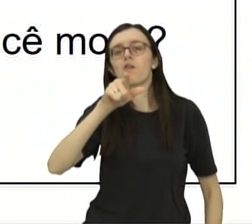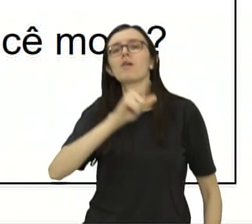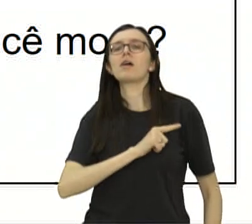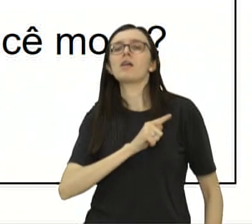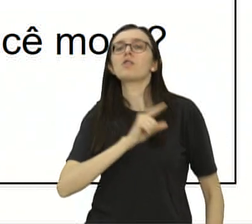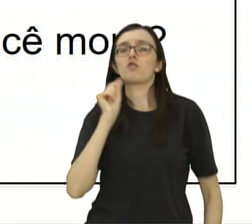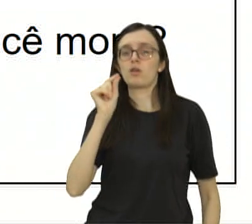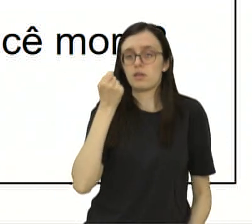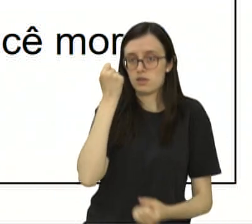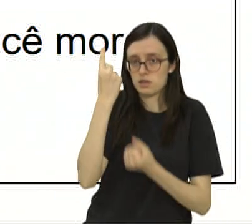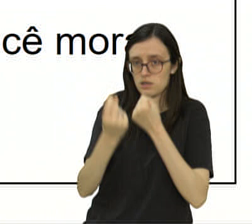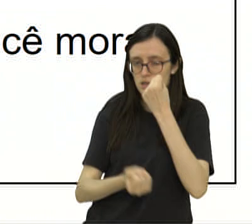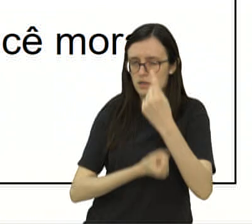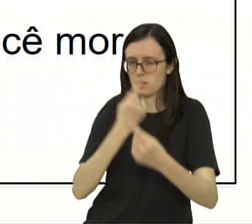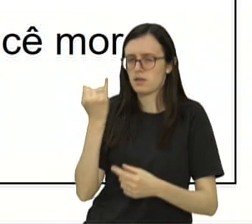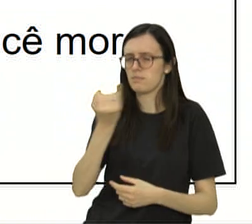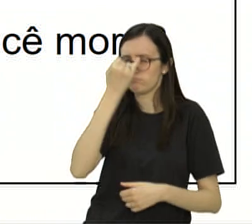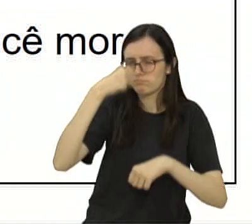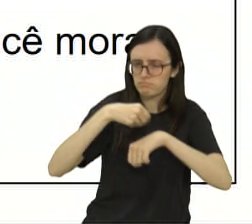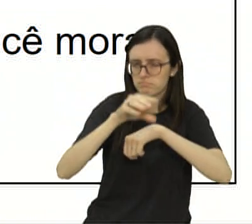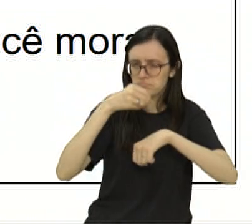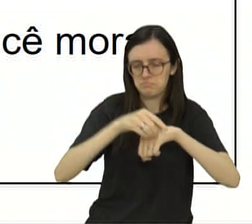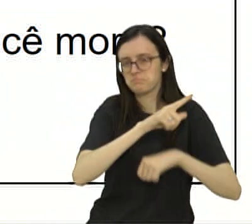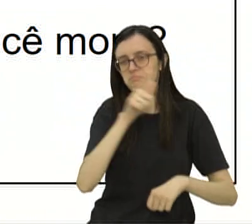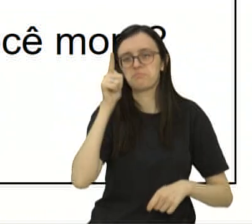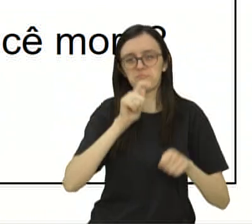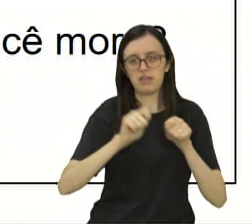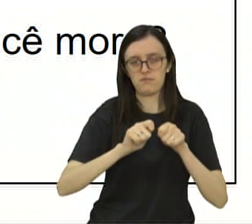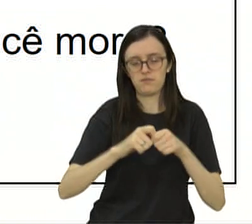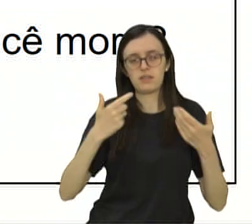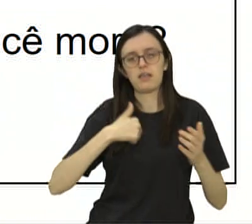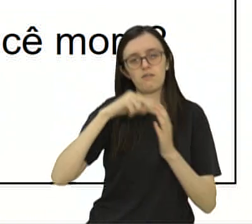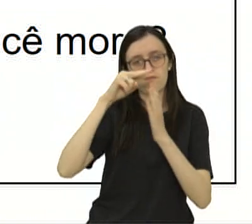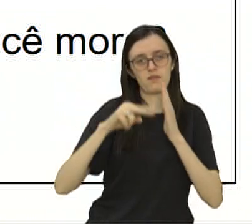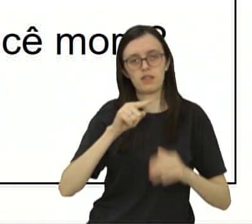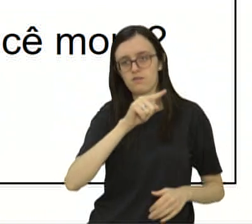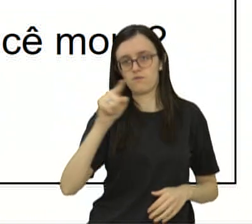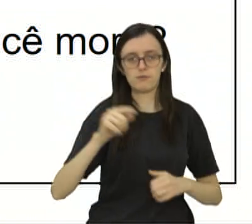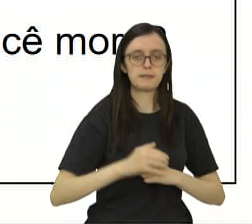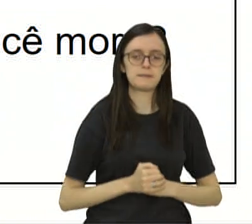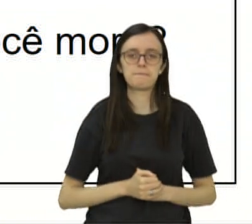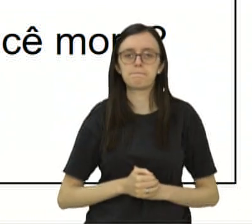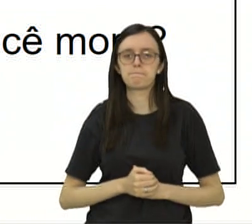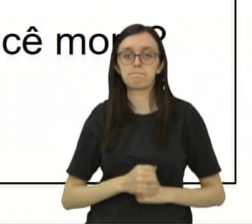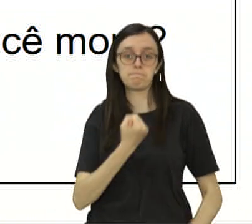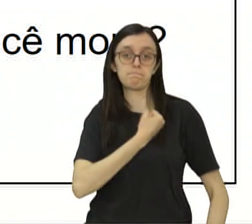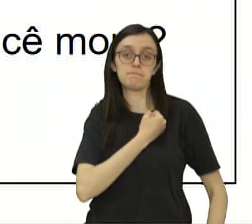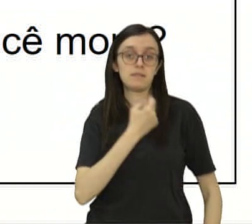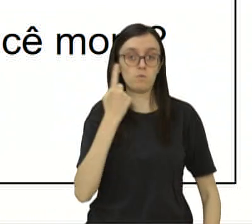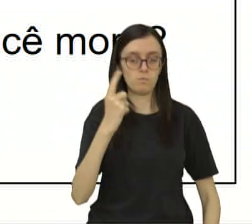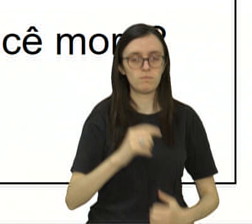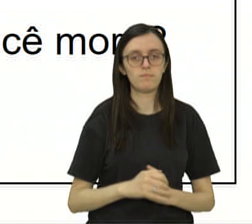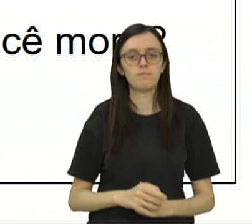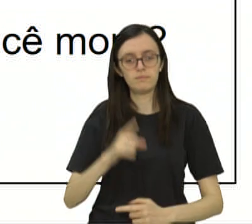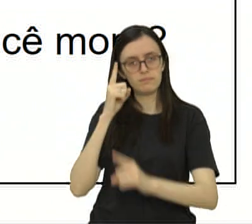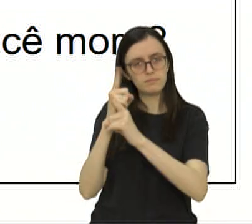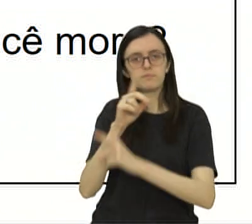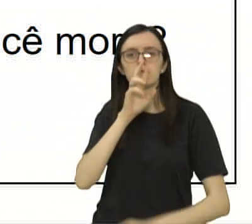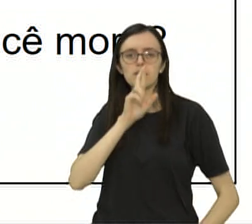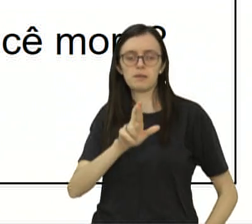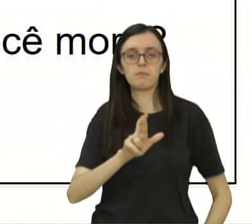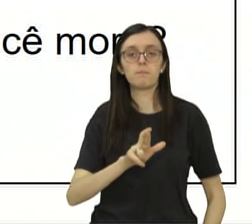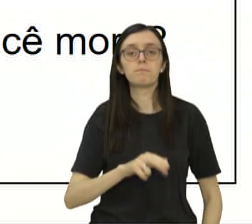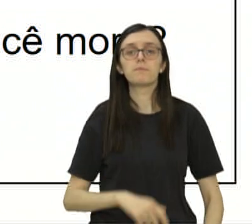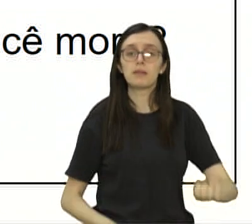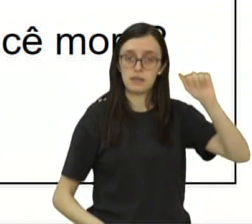têm lá algumas questõezinhas para vocês fazerem. Então, eu vou ler com vocês. Número 1, localize e responda. Então, letra A,